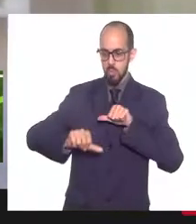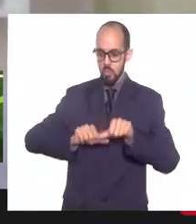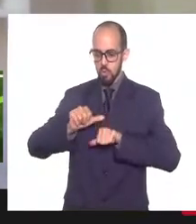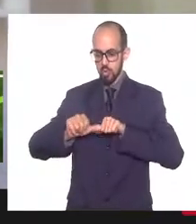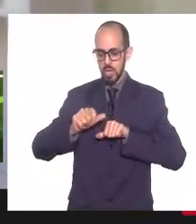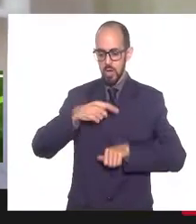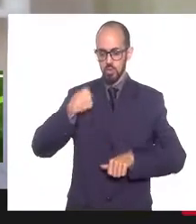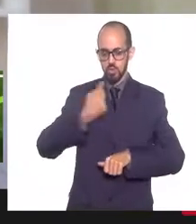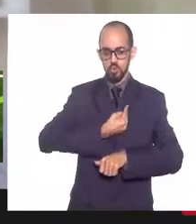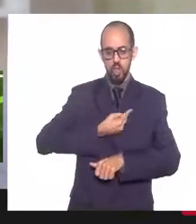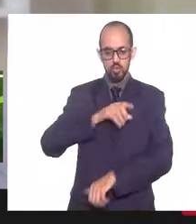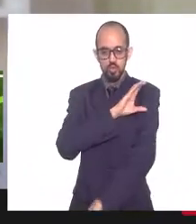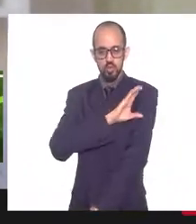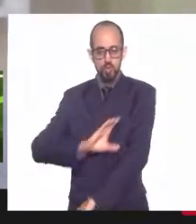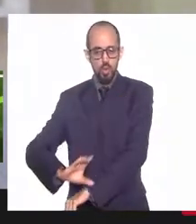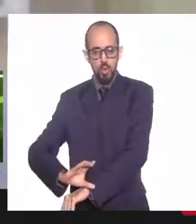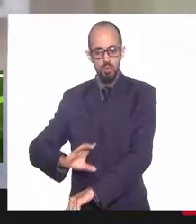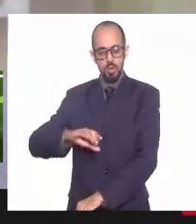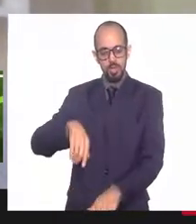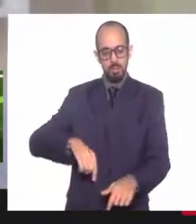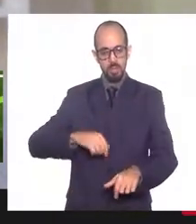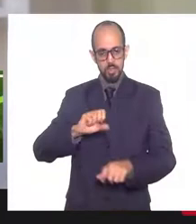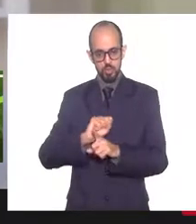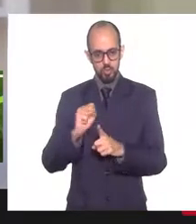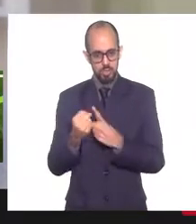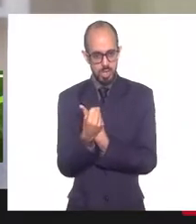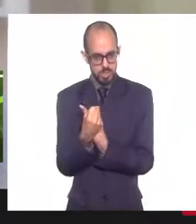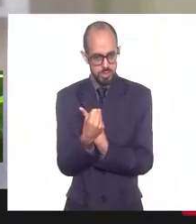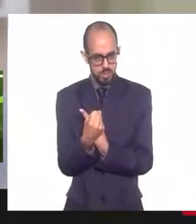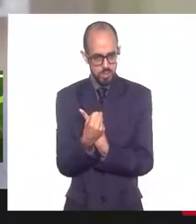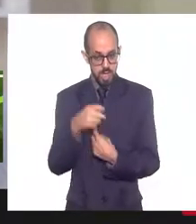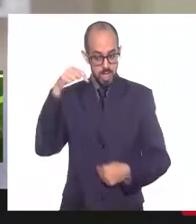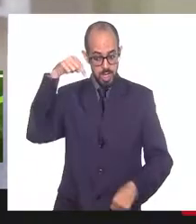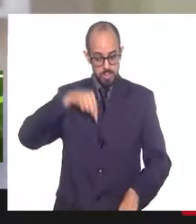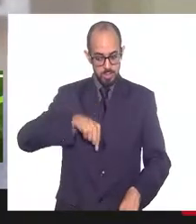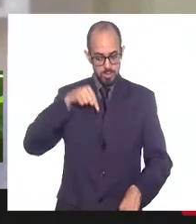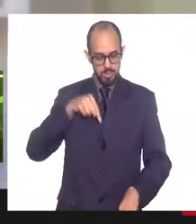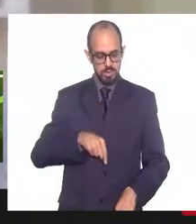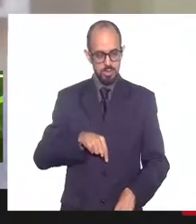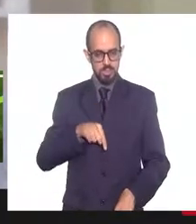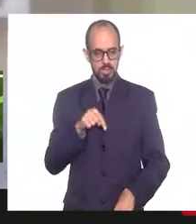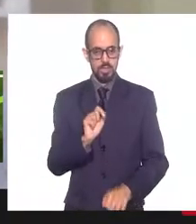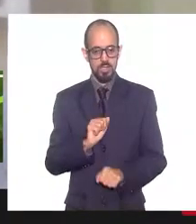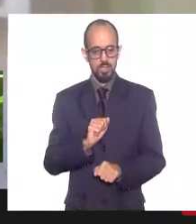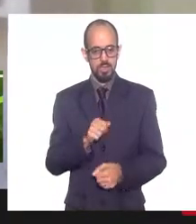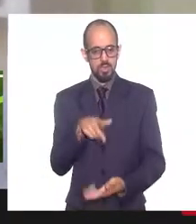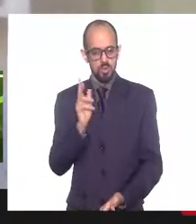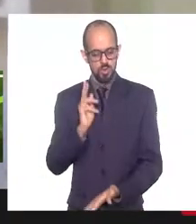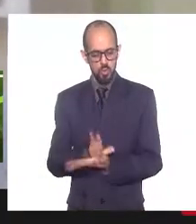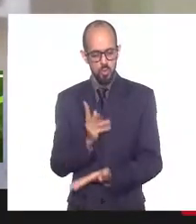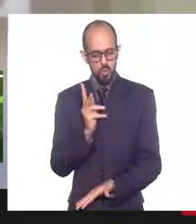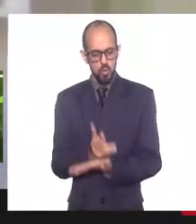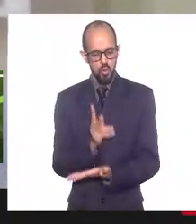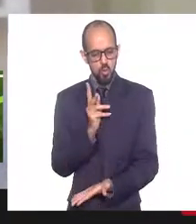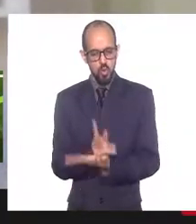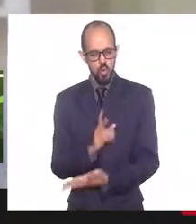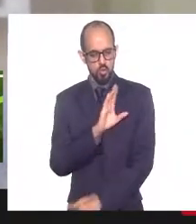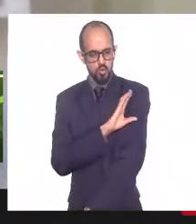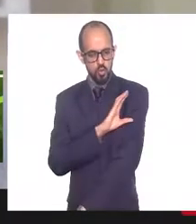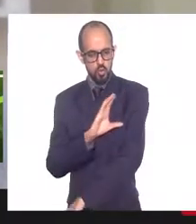nossos comportamentos em sociedade. Aqui, nesse conservadorismo,